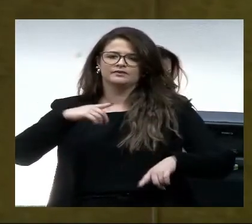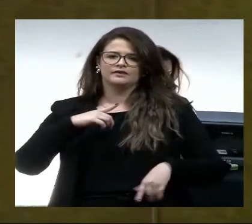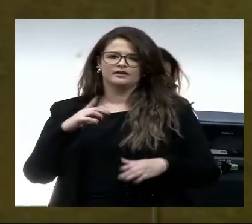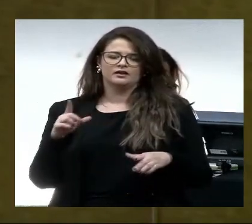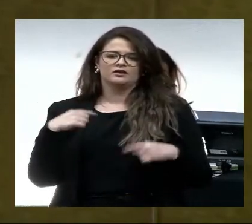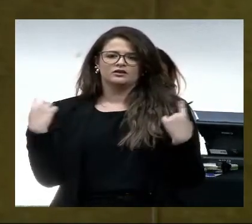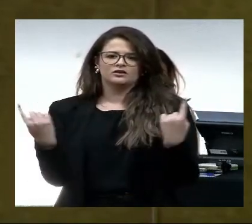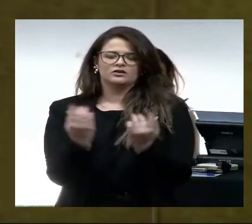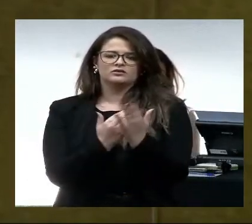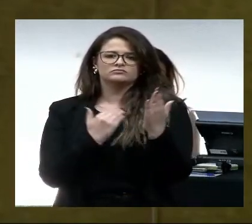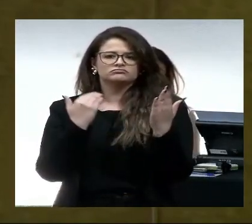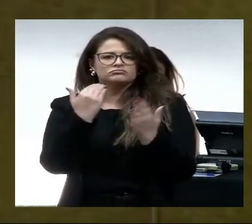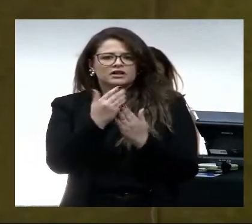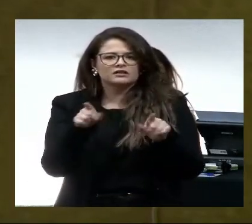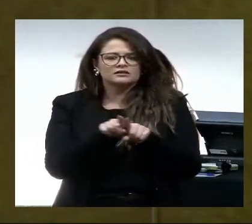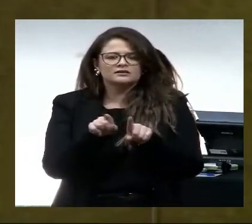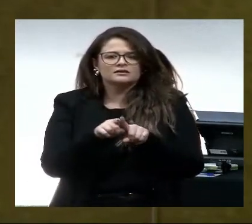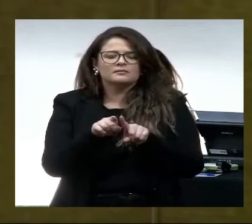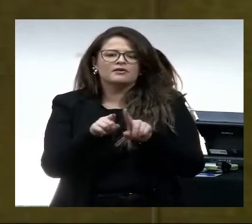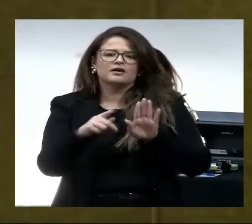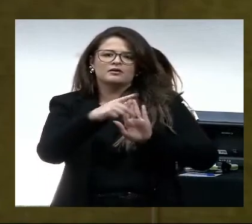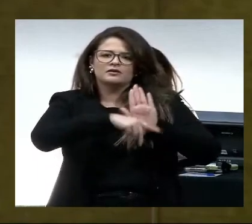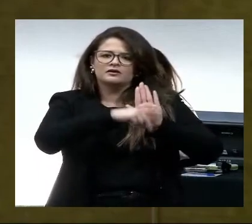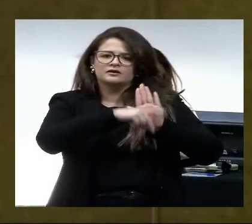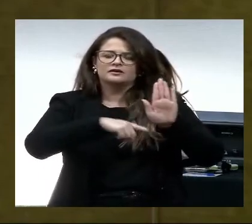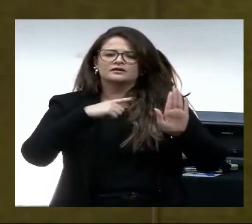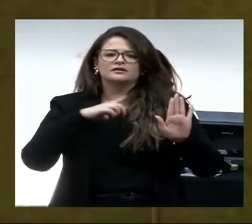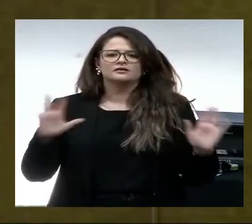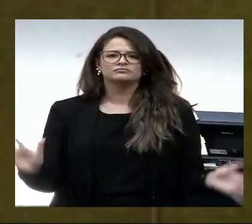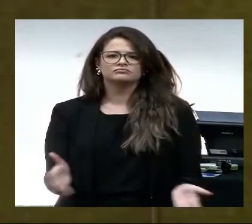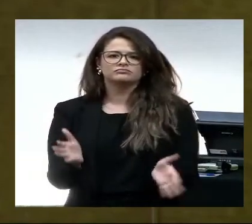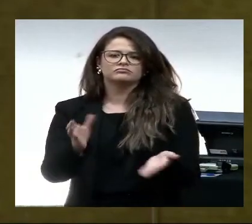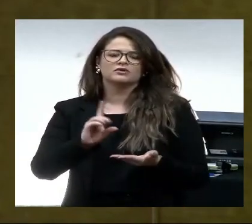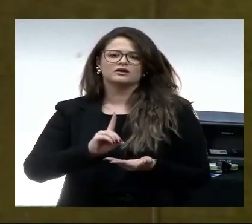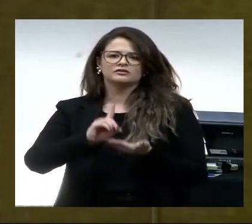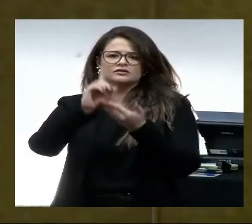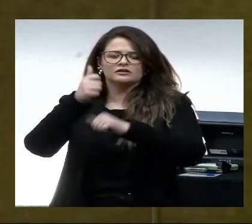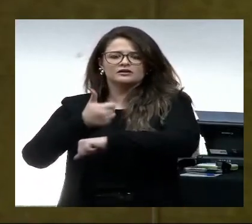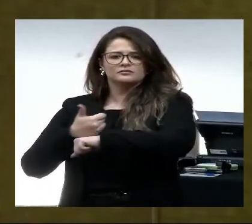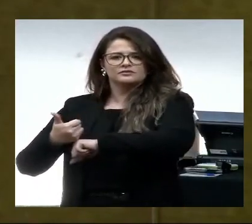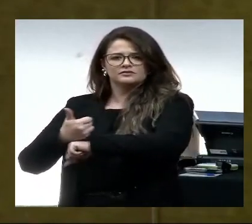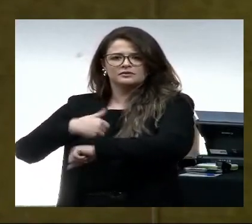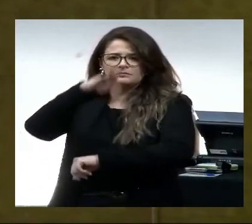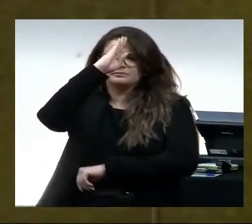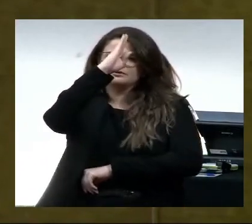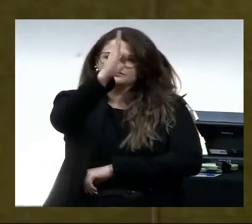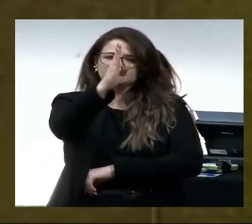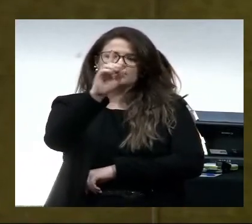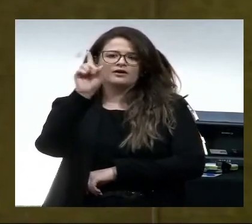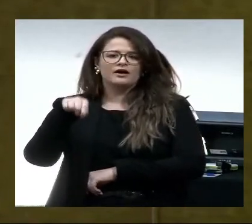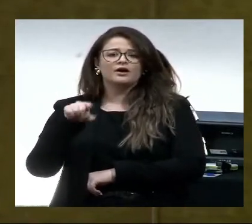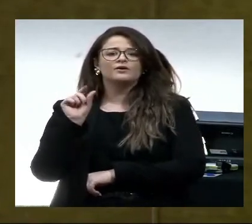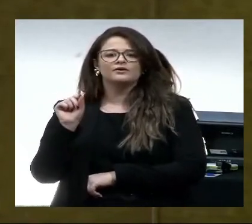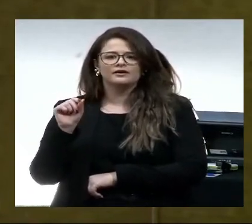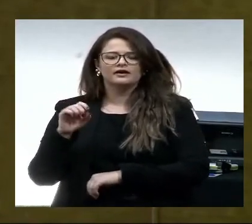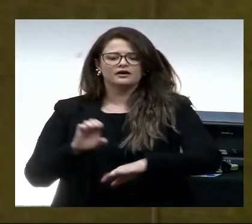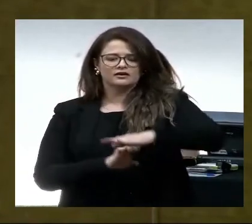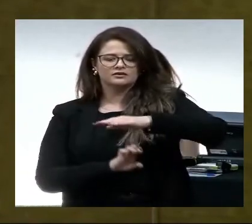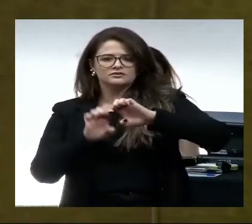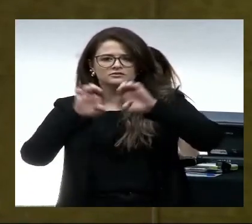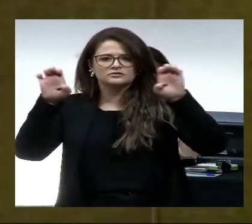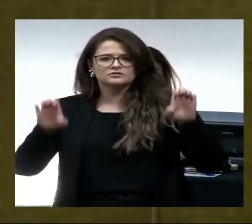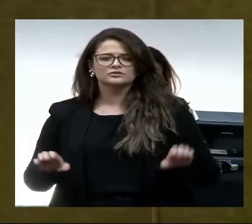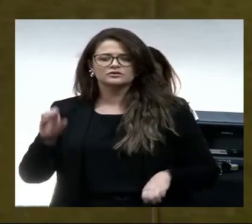ampliaremos os projetos bem-sucedidos na promoção da dignidade profissional. O principal deles é o que leva as estruturas da OAB